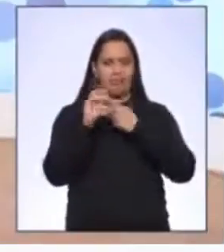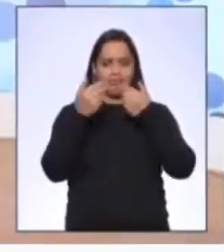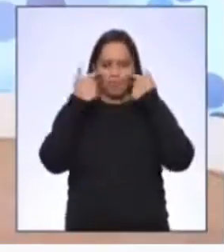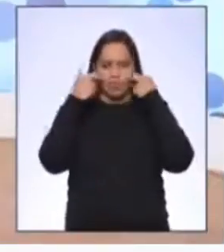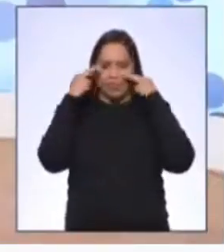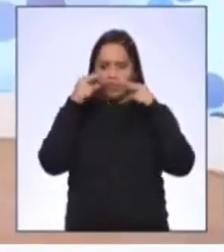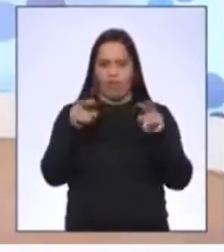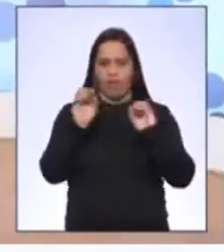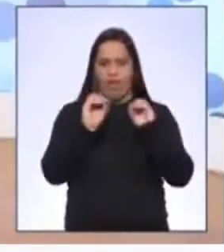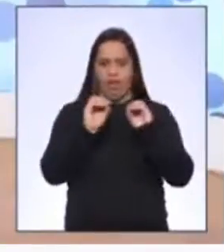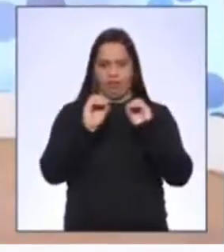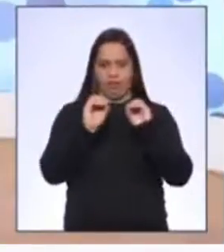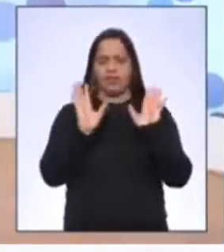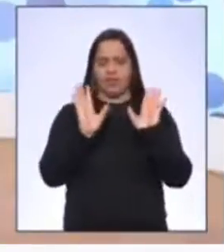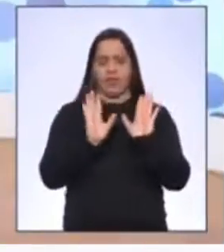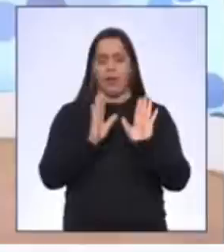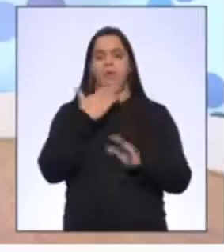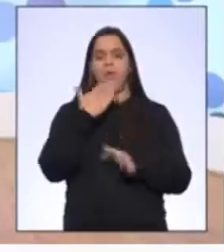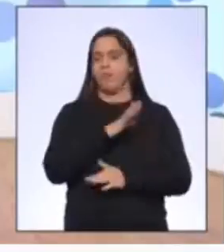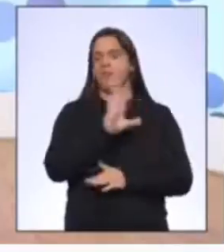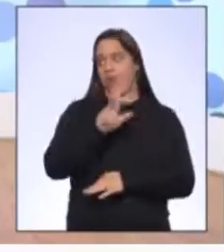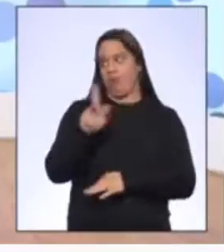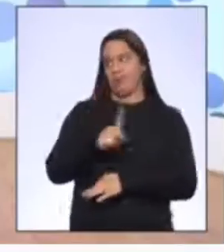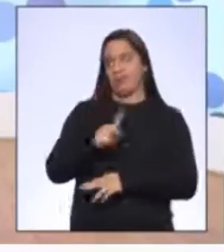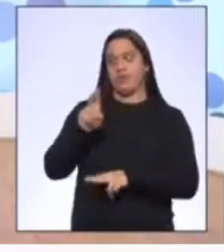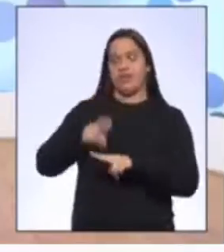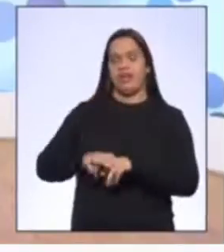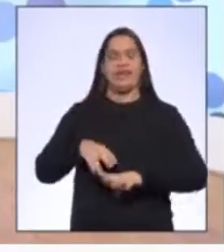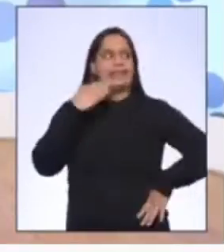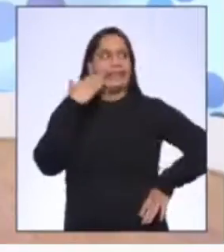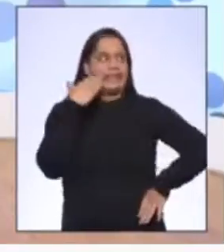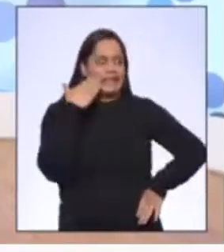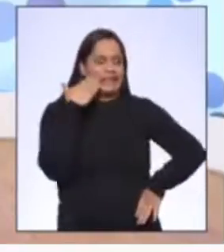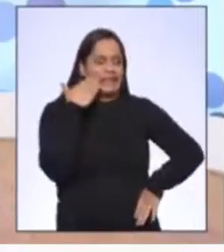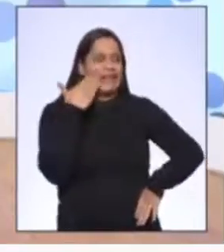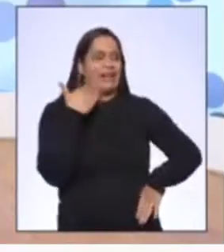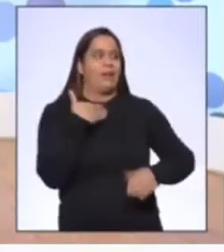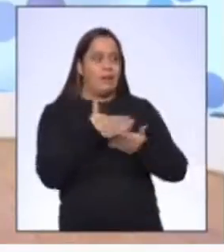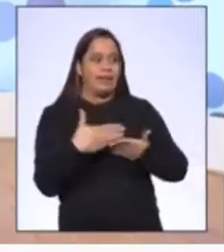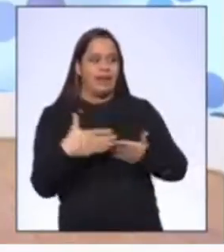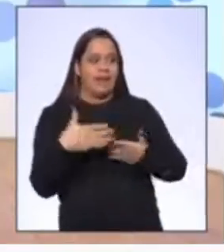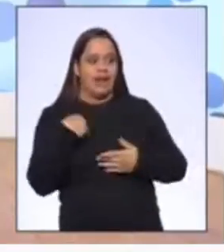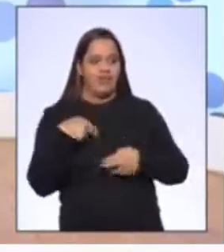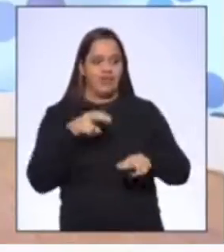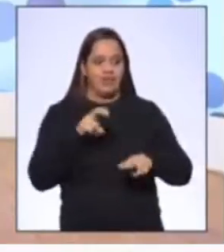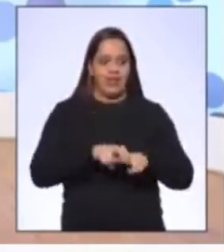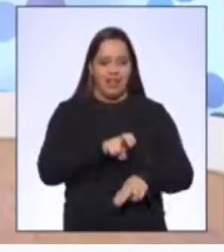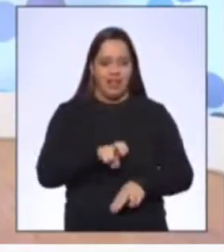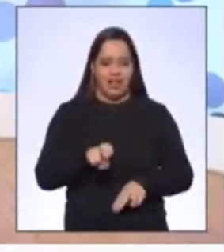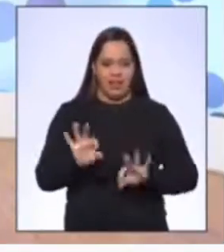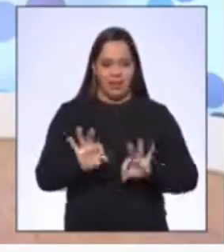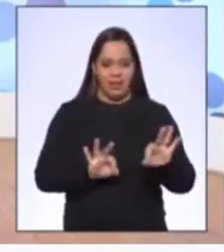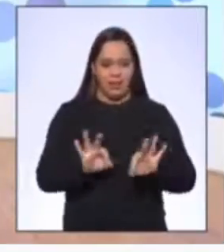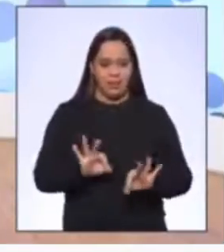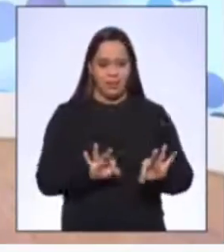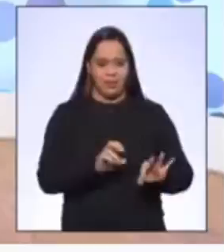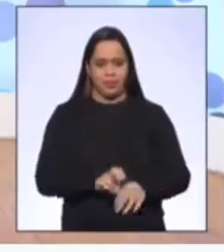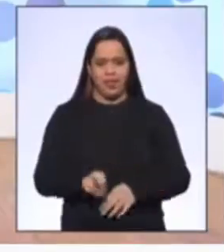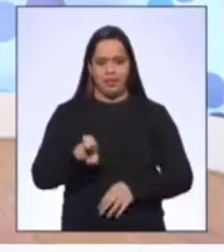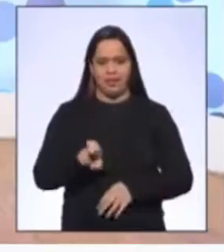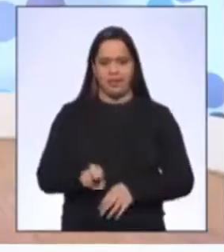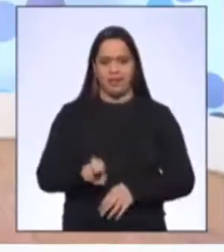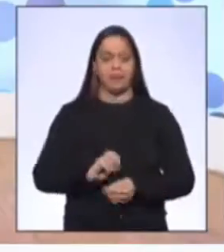vou pedir para você sentar nessa cadeira vai começar vai começar vou colocar aqui porque daí a todo mundo vê lá ok